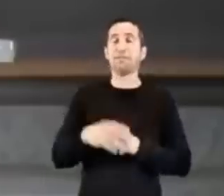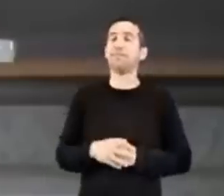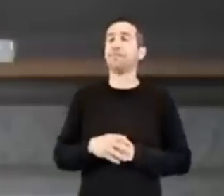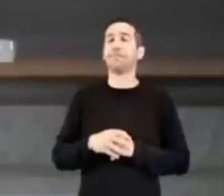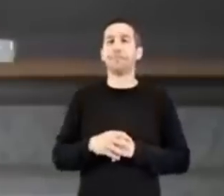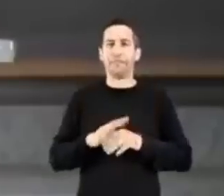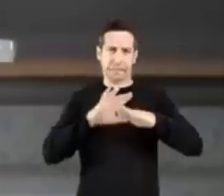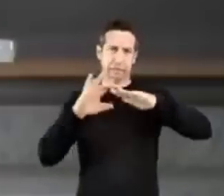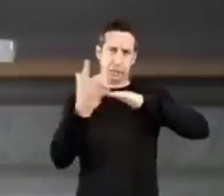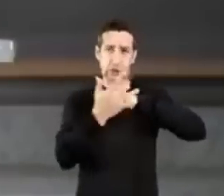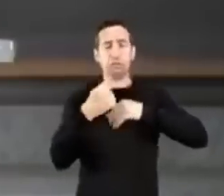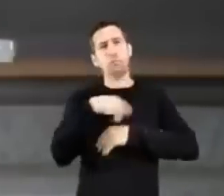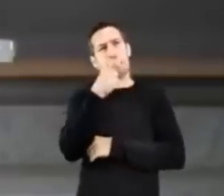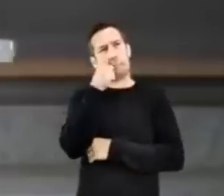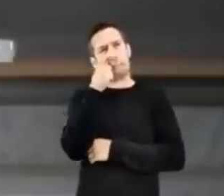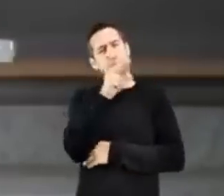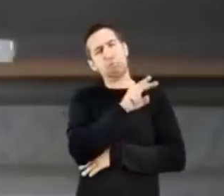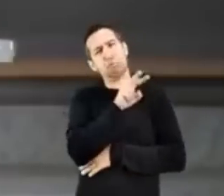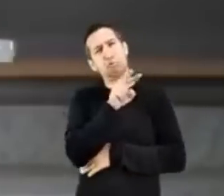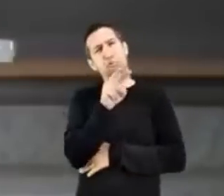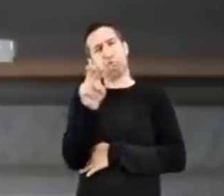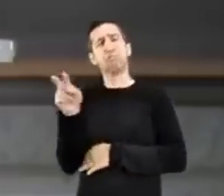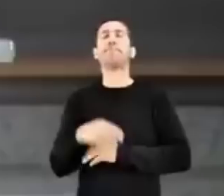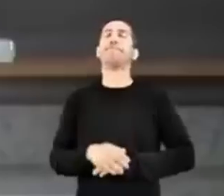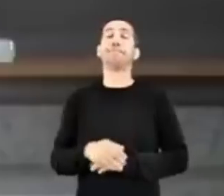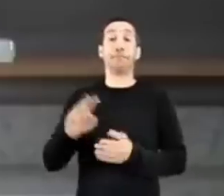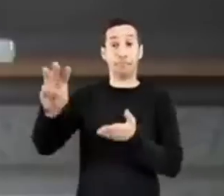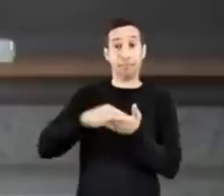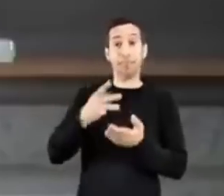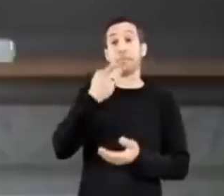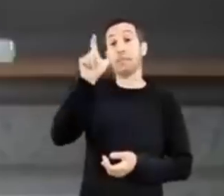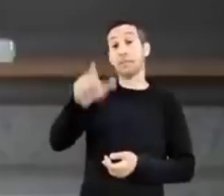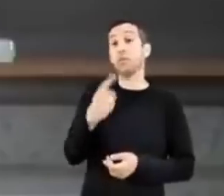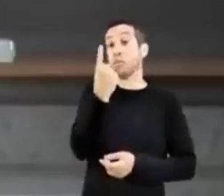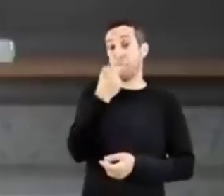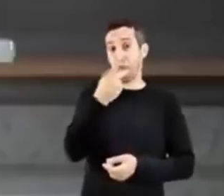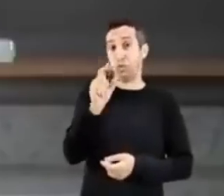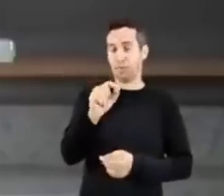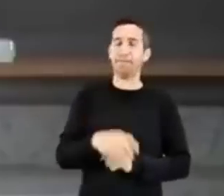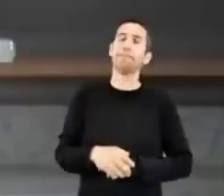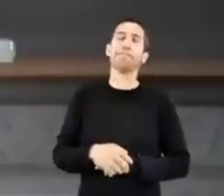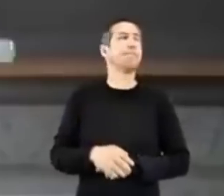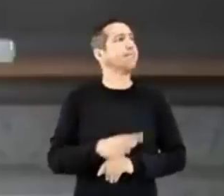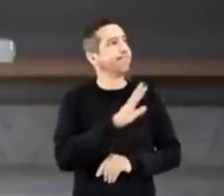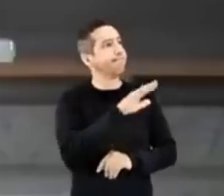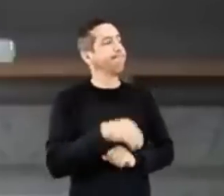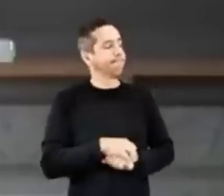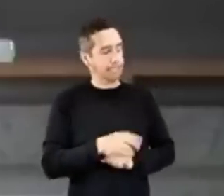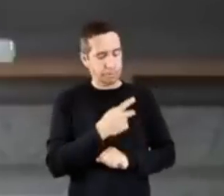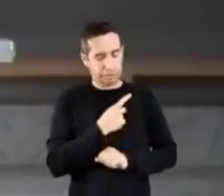sociais várias e uma delas disse assim pastor eu tava